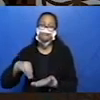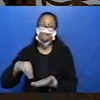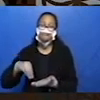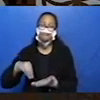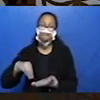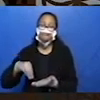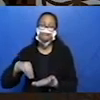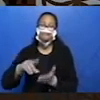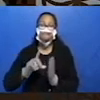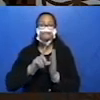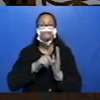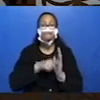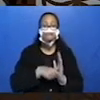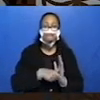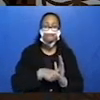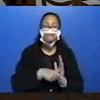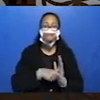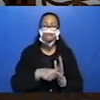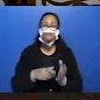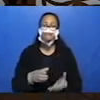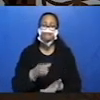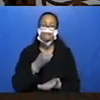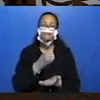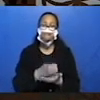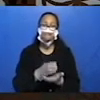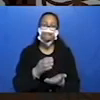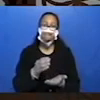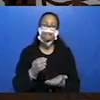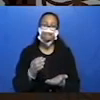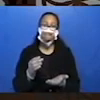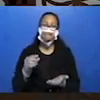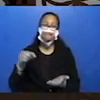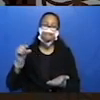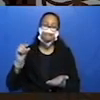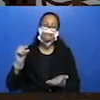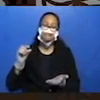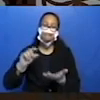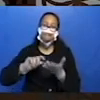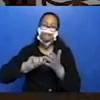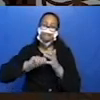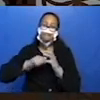E depois nós vamos colocar as sementes aqui em cima.